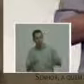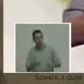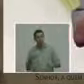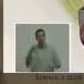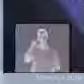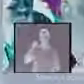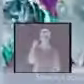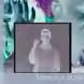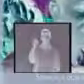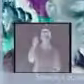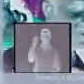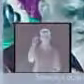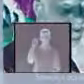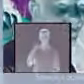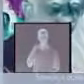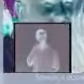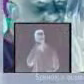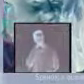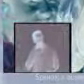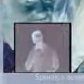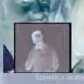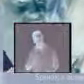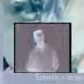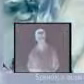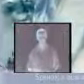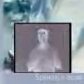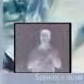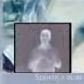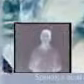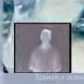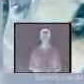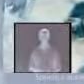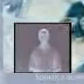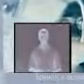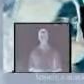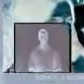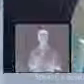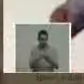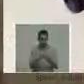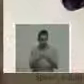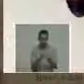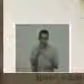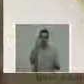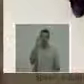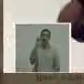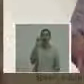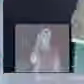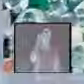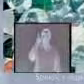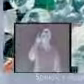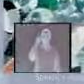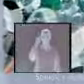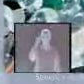Essa mulher é uma mulher ferida. Uma mulher... Até a empregada jogou na cara dela. Você é amaldiçoada. Isso aí é praga.